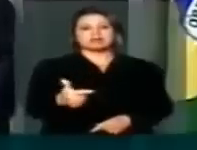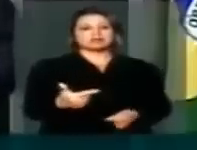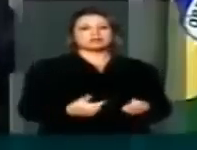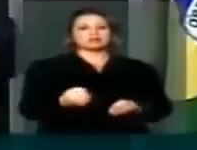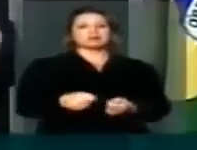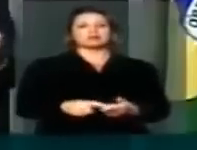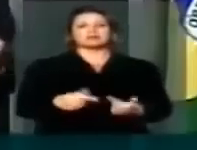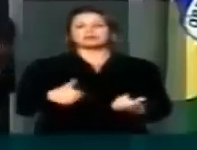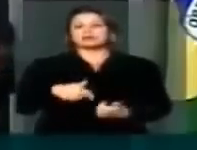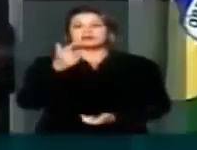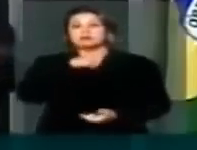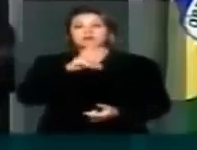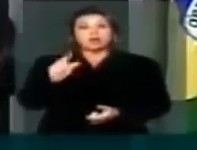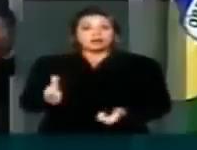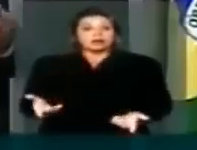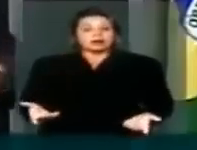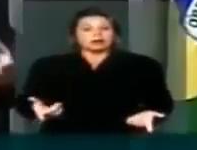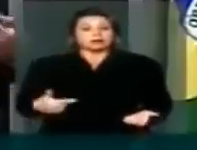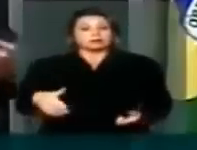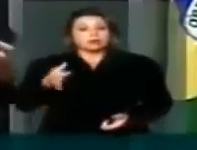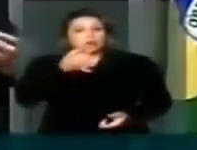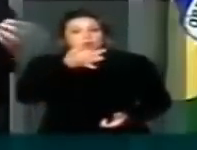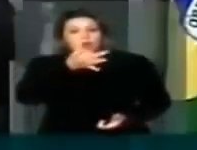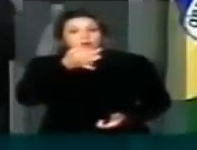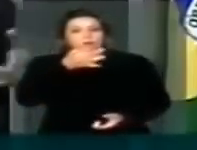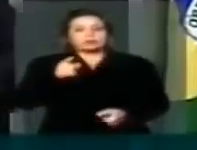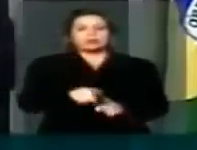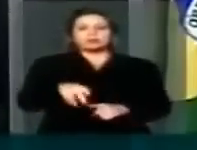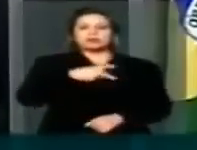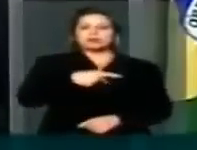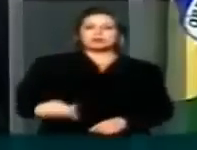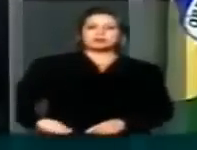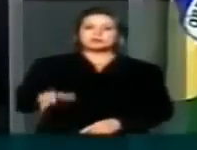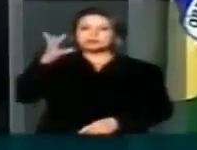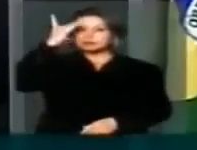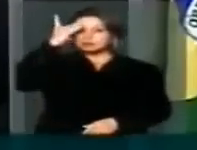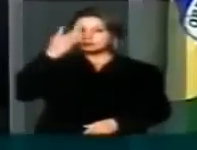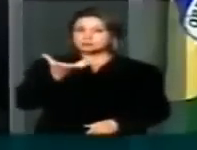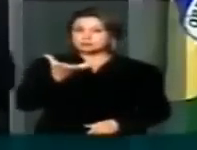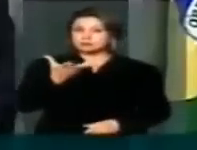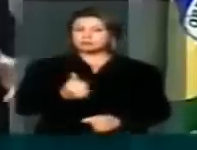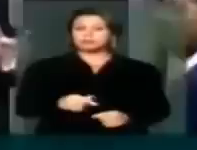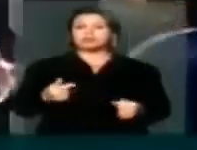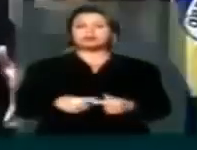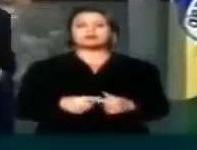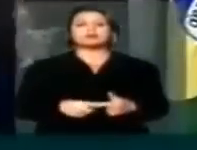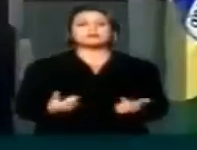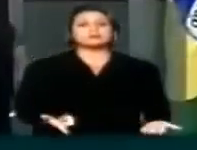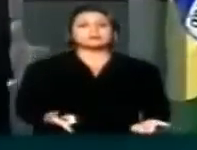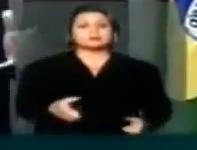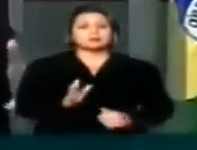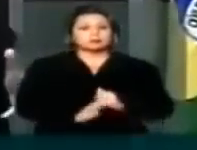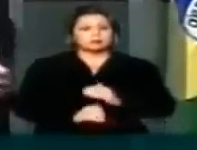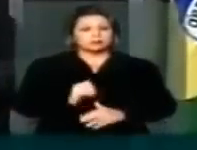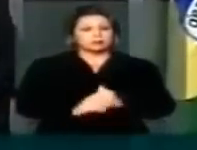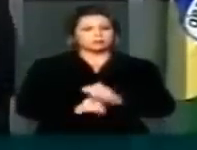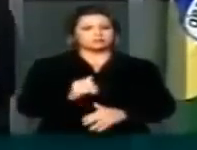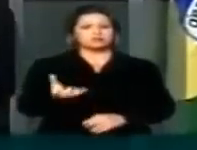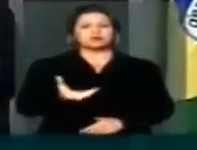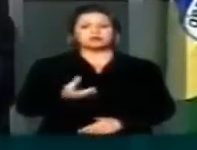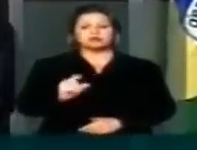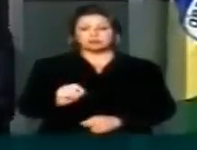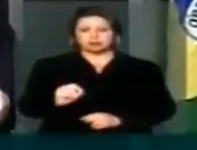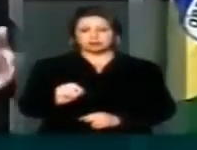rodovias, sem uma chance de ouvir a presidente da República no momento desse. O que que esse profissional